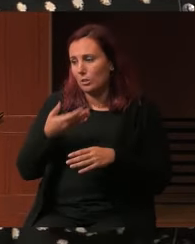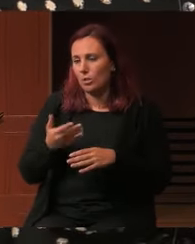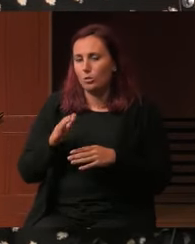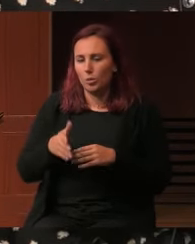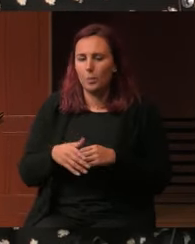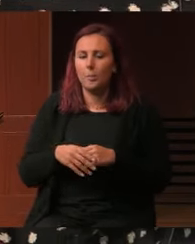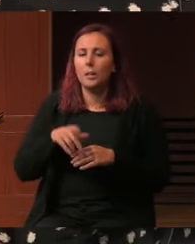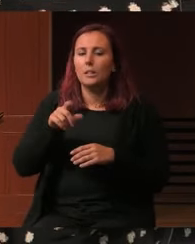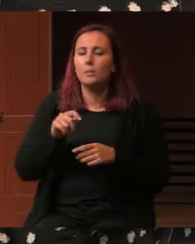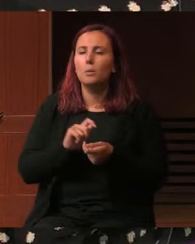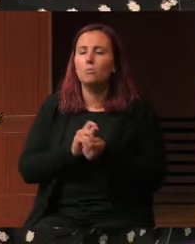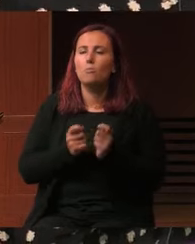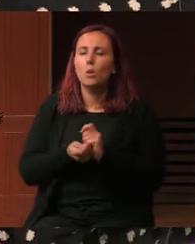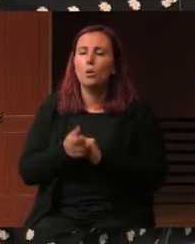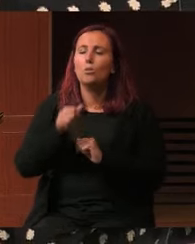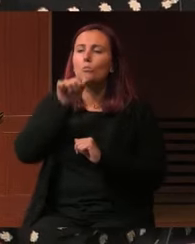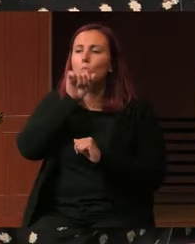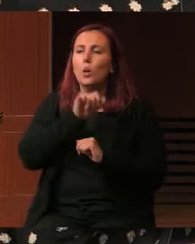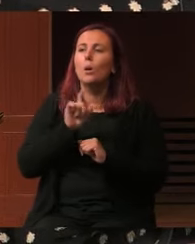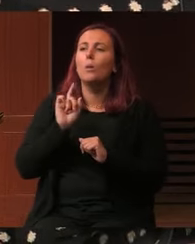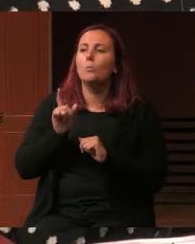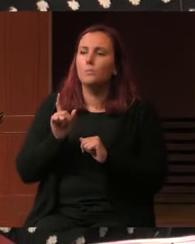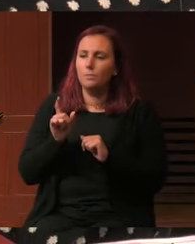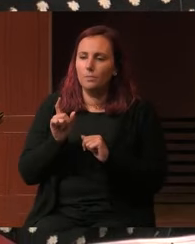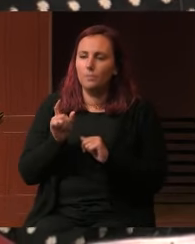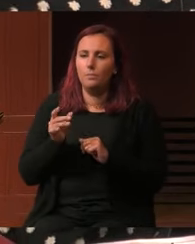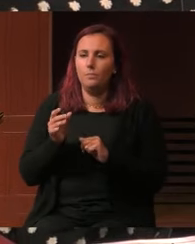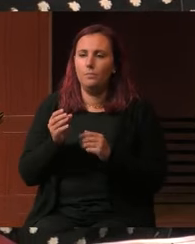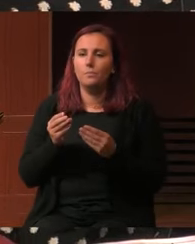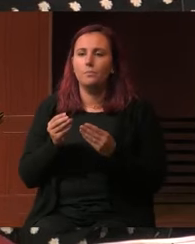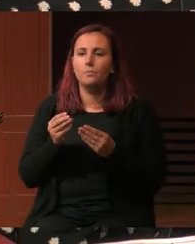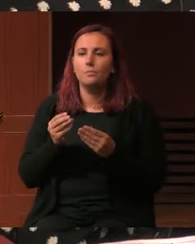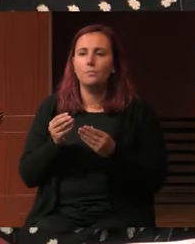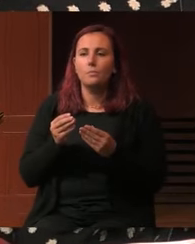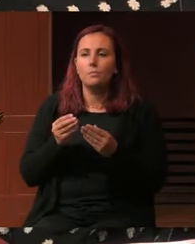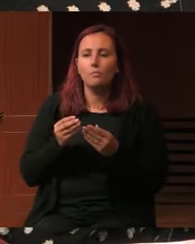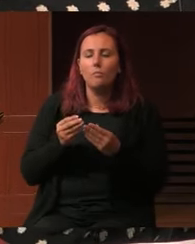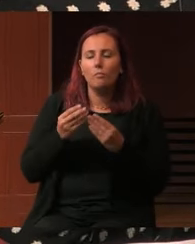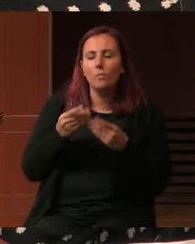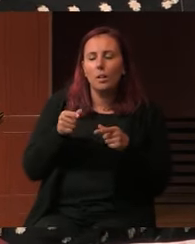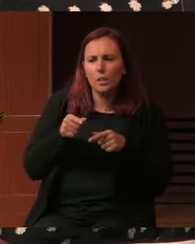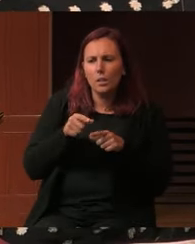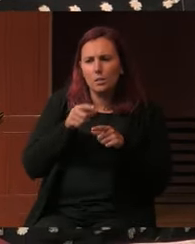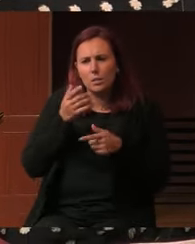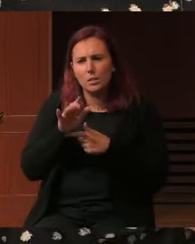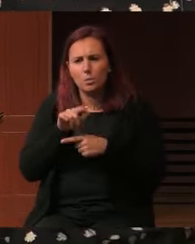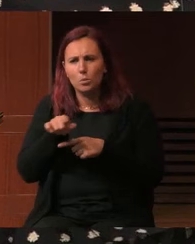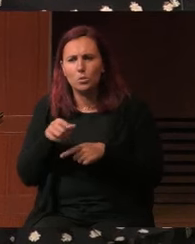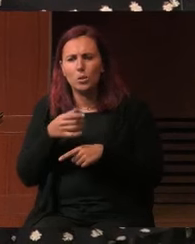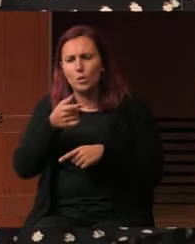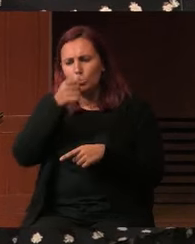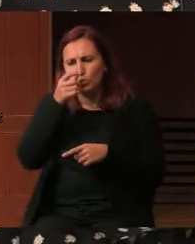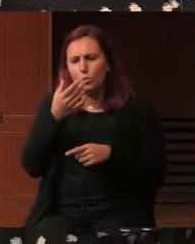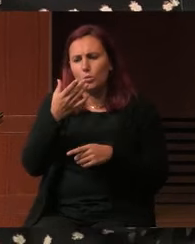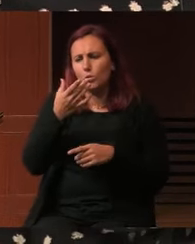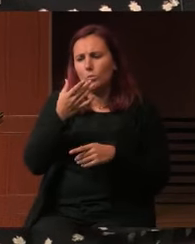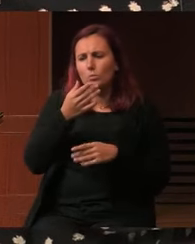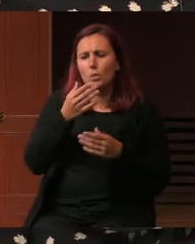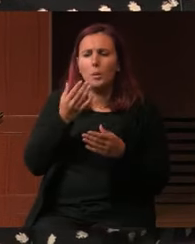Mudou, felizmente, a qualificação dos profissionais. Vocês hoje aqui são exemplo disso. Os bibliotecários